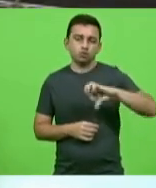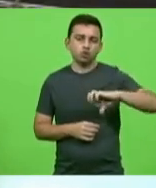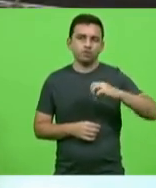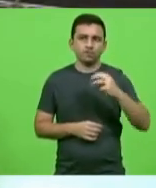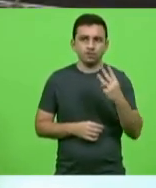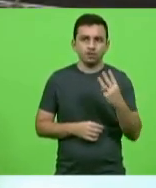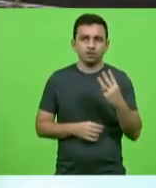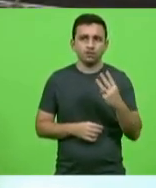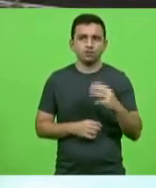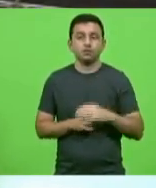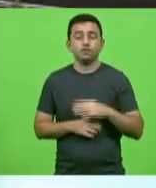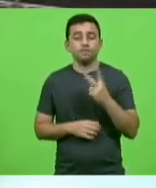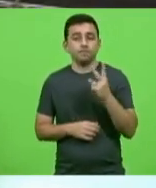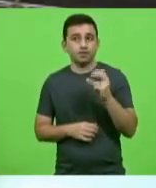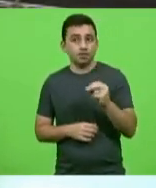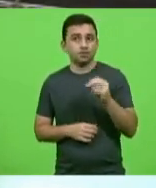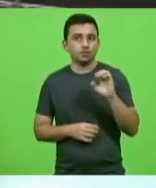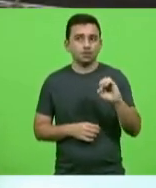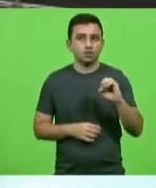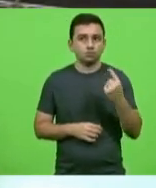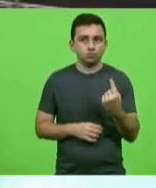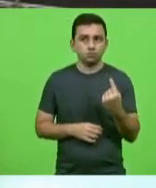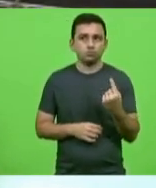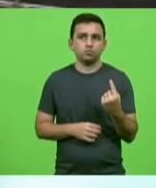593 R 2001